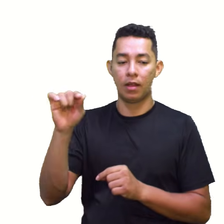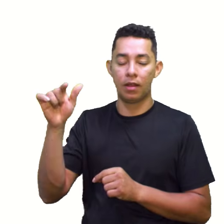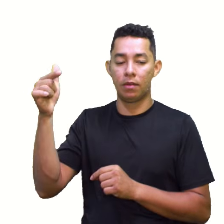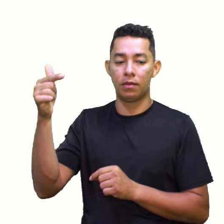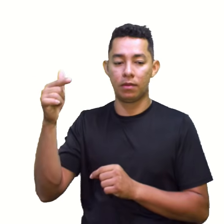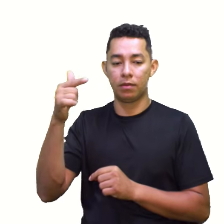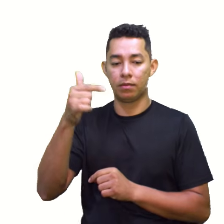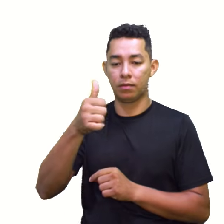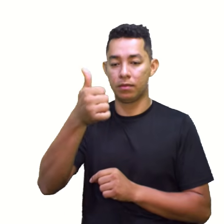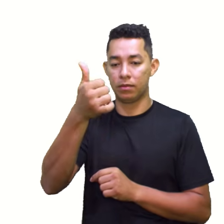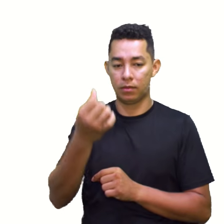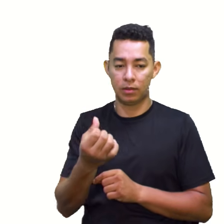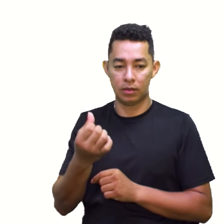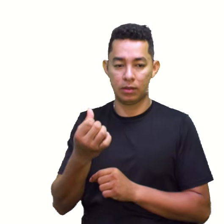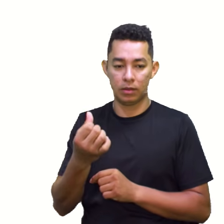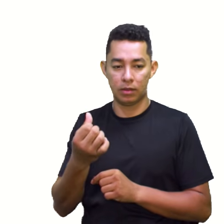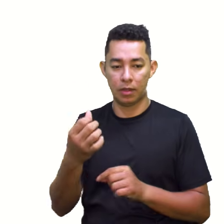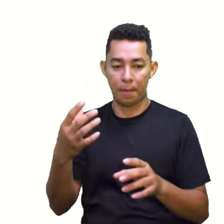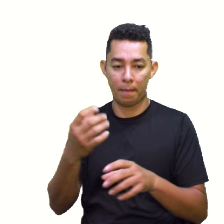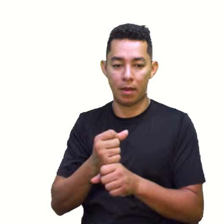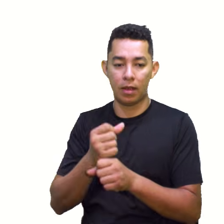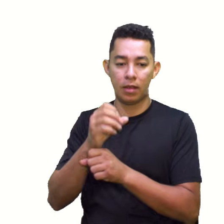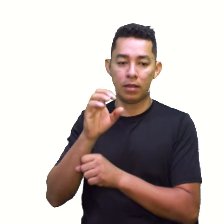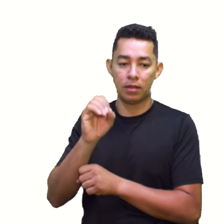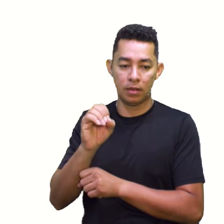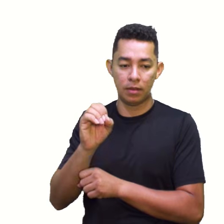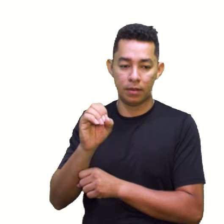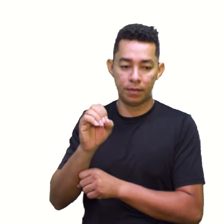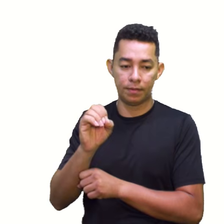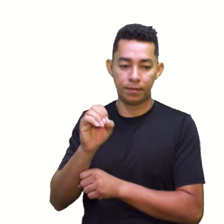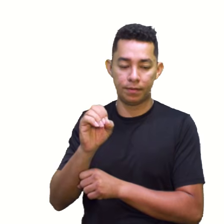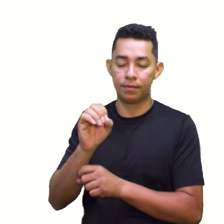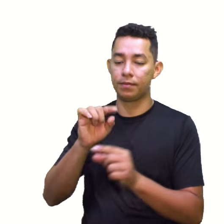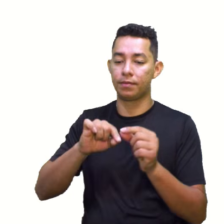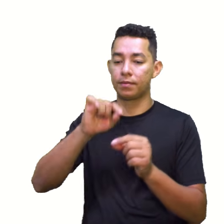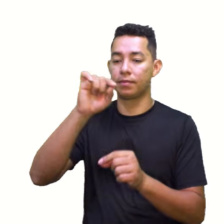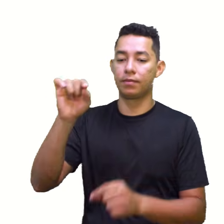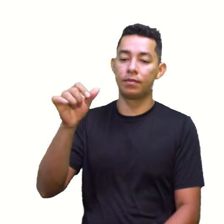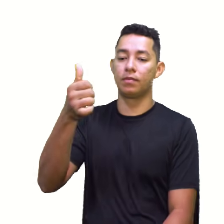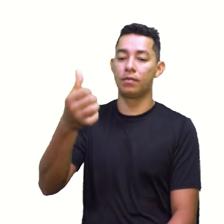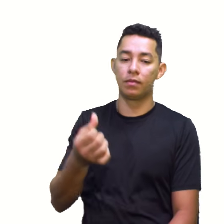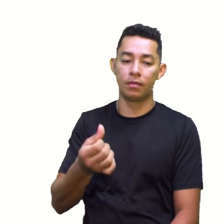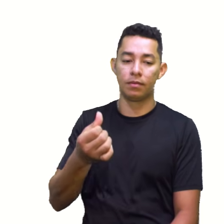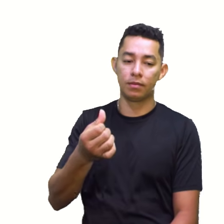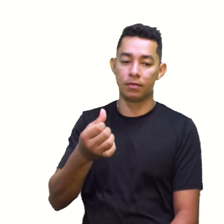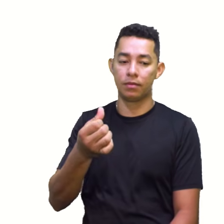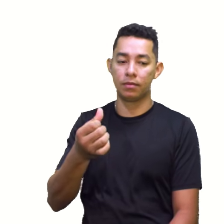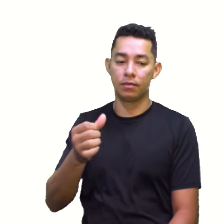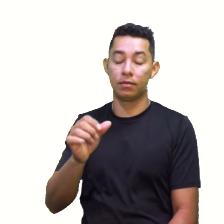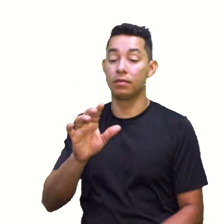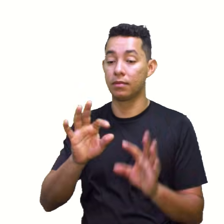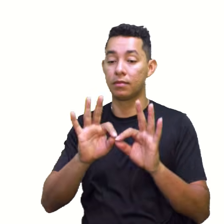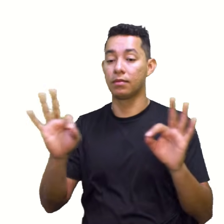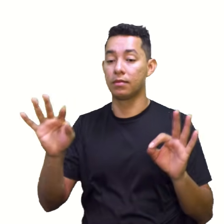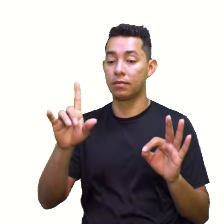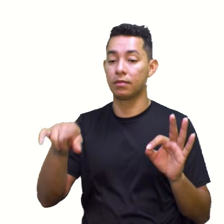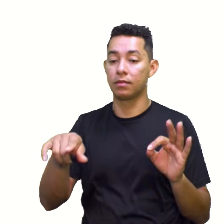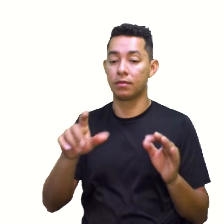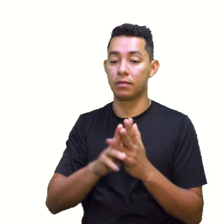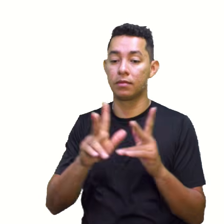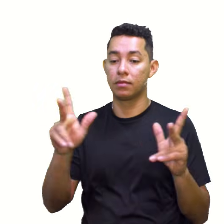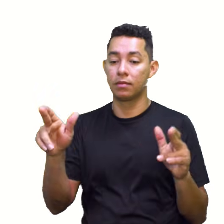de 16 mais 0. Raiz quadrada de 16. Então, a distância